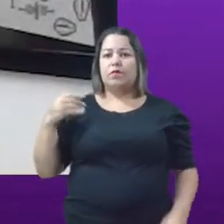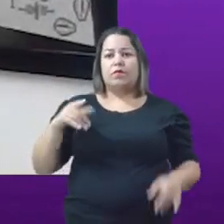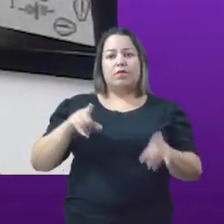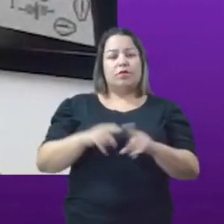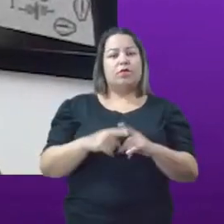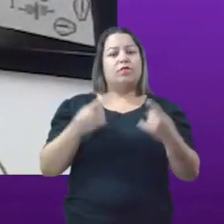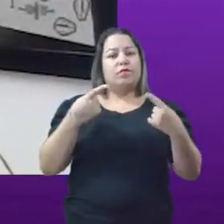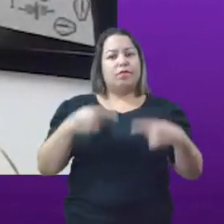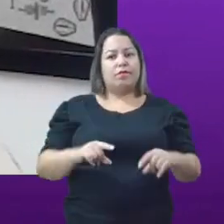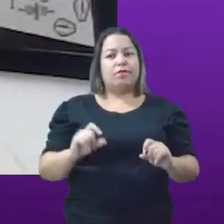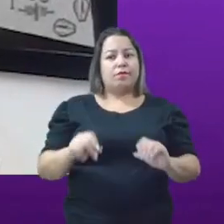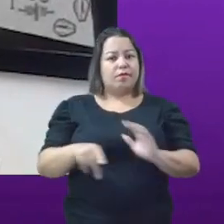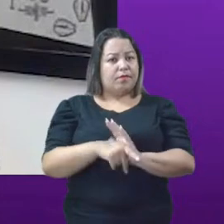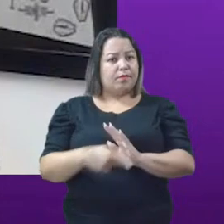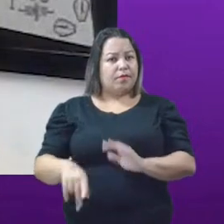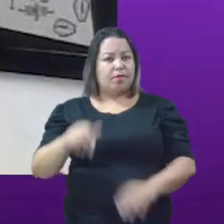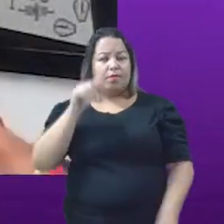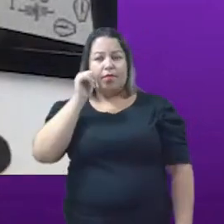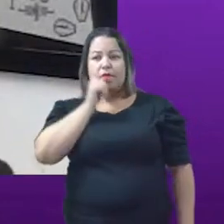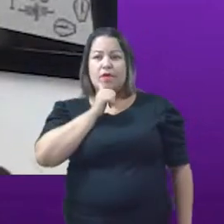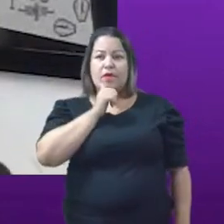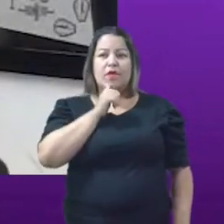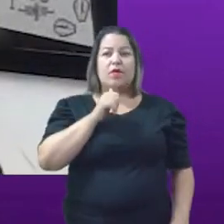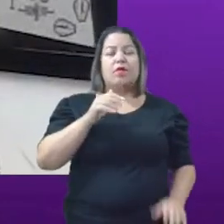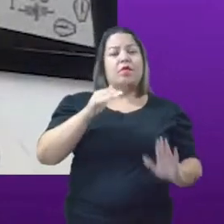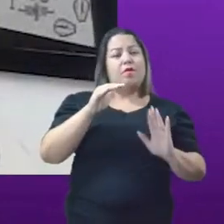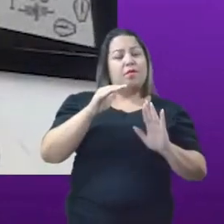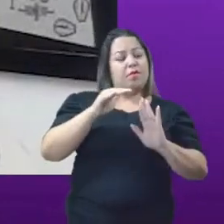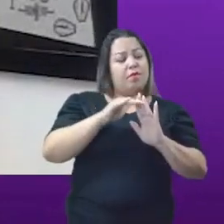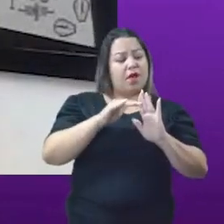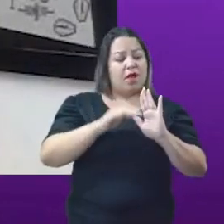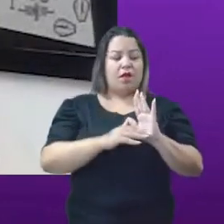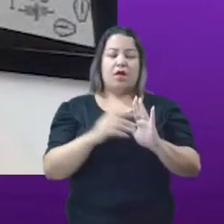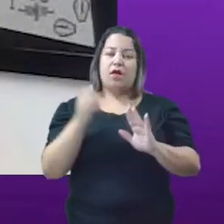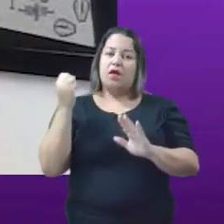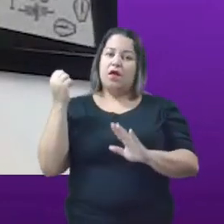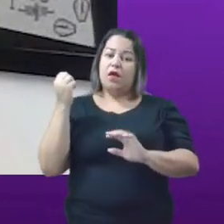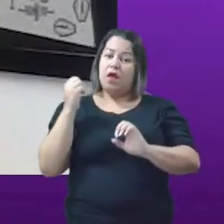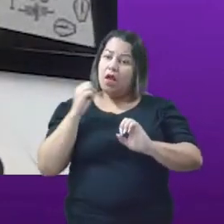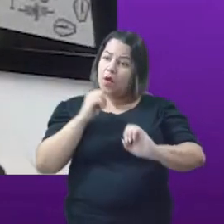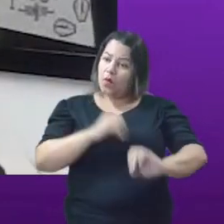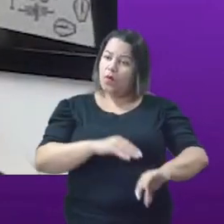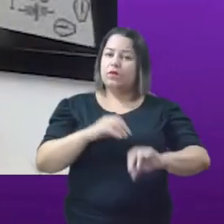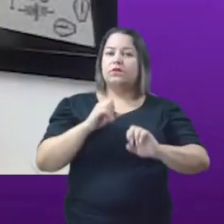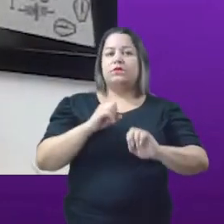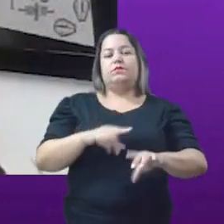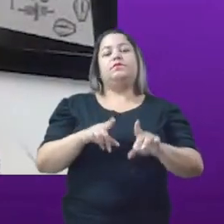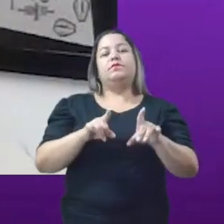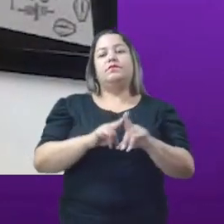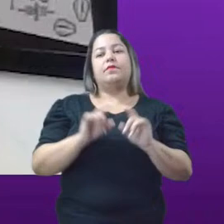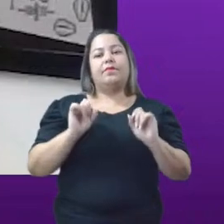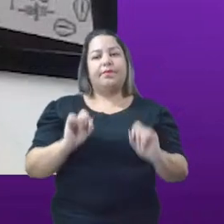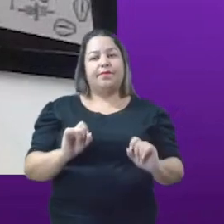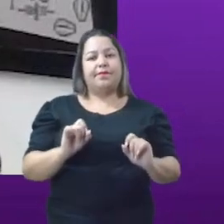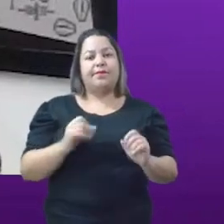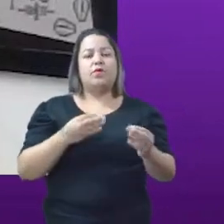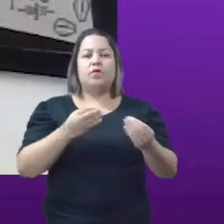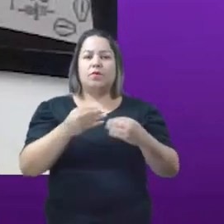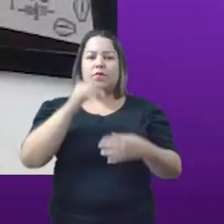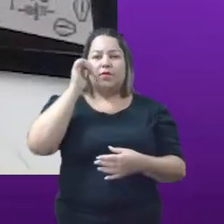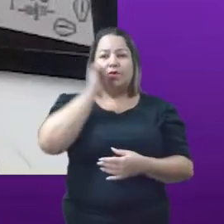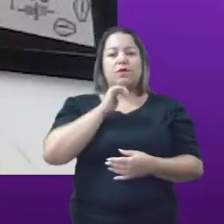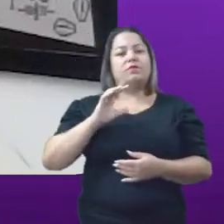de política para as mulheres. Então, isso é um papo para uma outra aula, mas pensar sobre essa ofensiva antigênero e como que mulheres